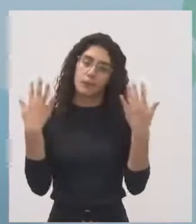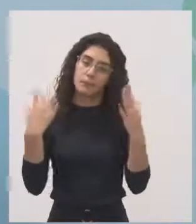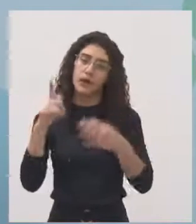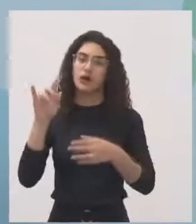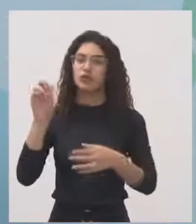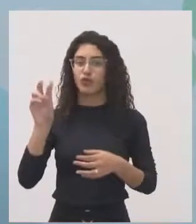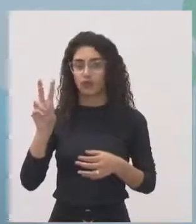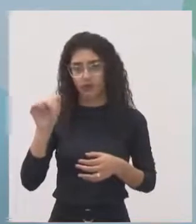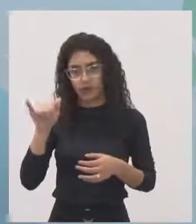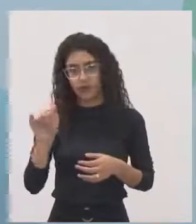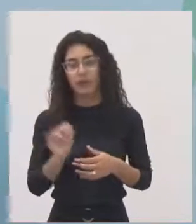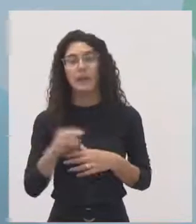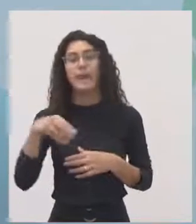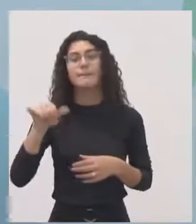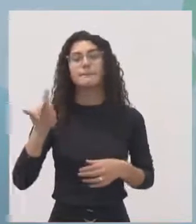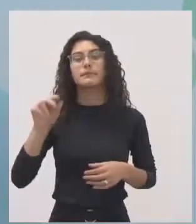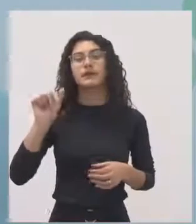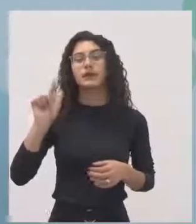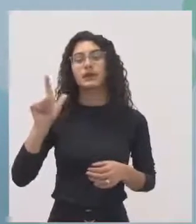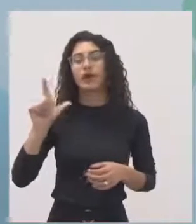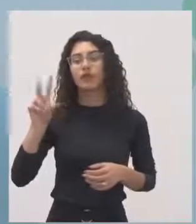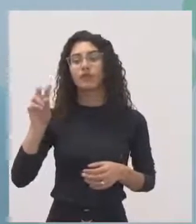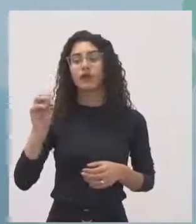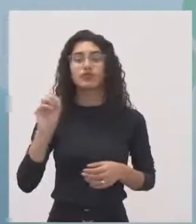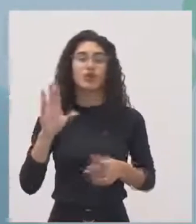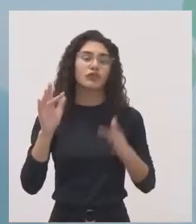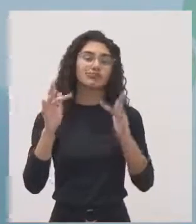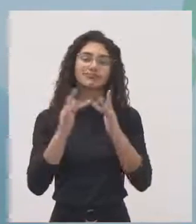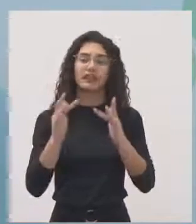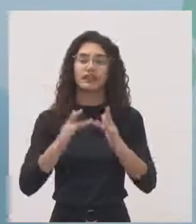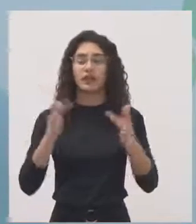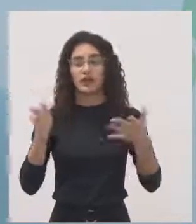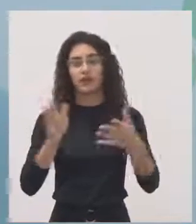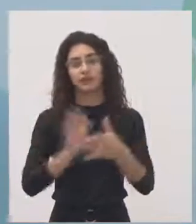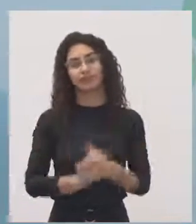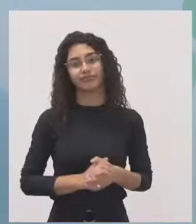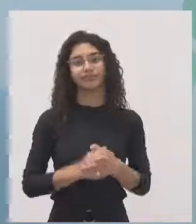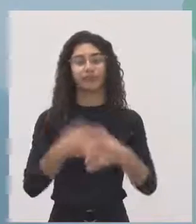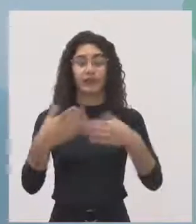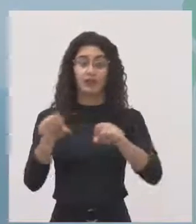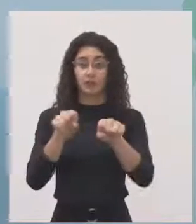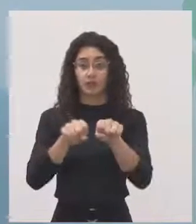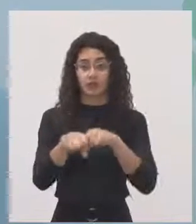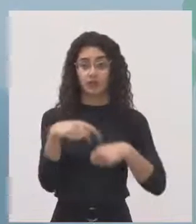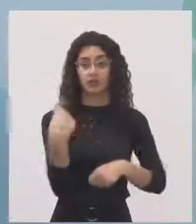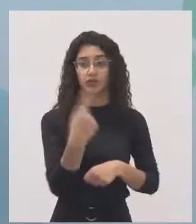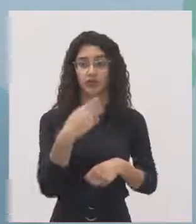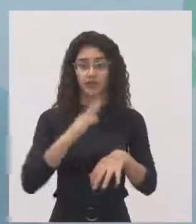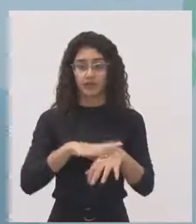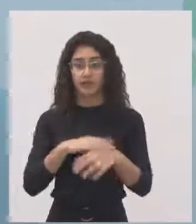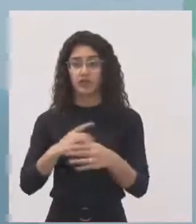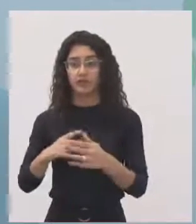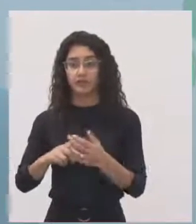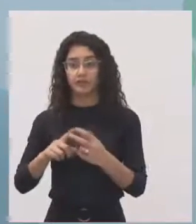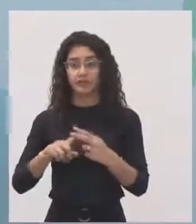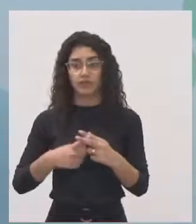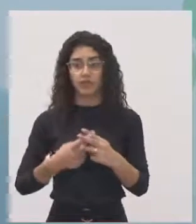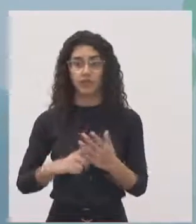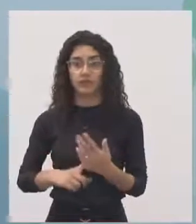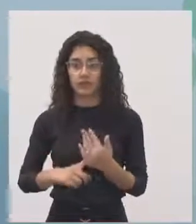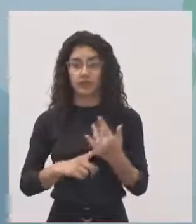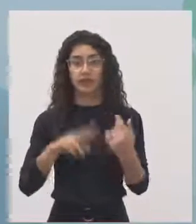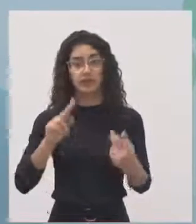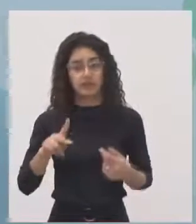A Miralva, só consegui conectar agora, gente. Essa formação que a gente faz de ferramentas tecnológicas, sempre todas